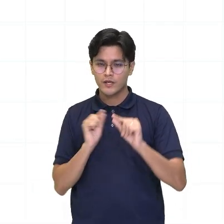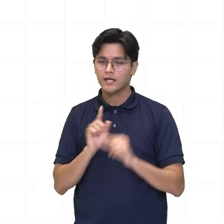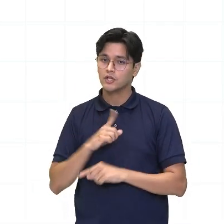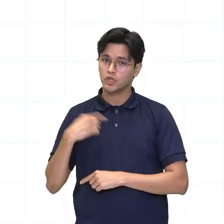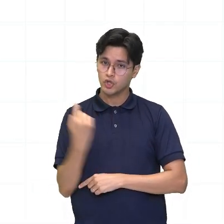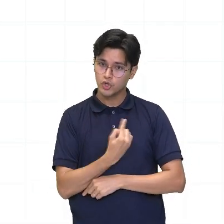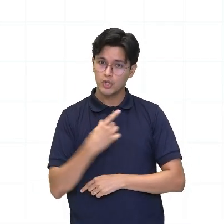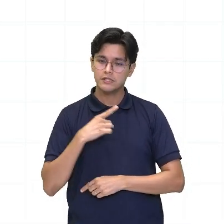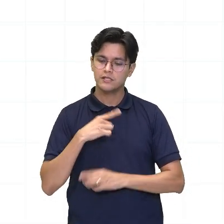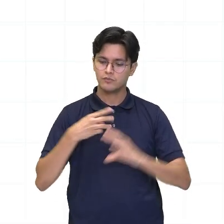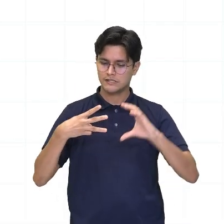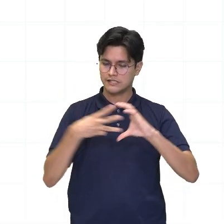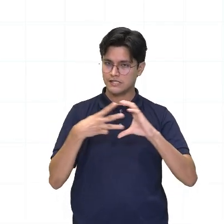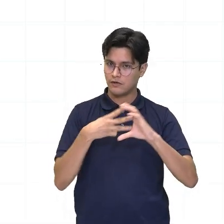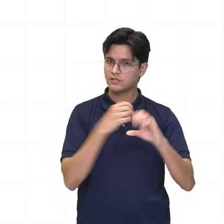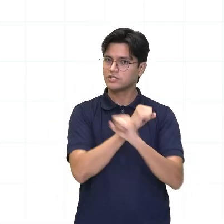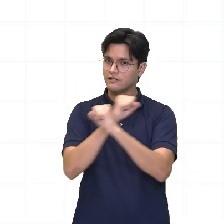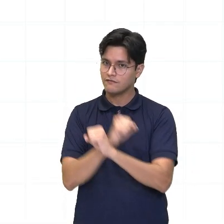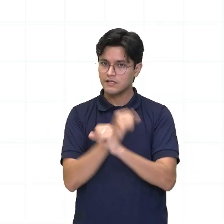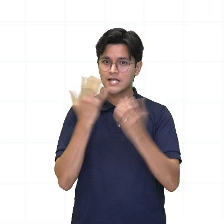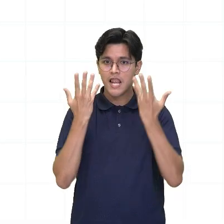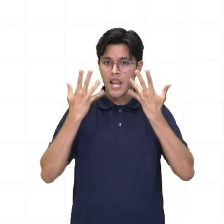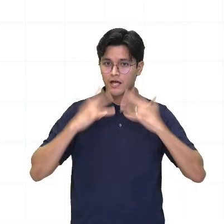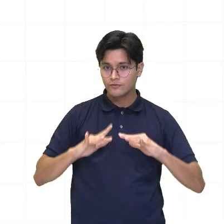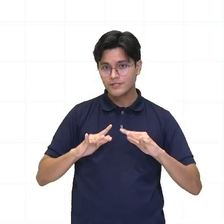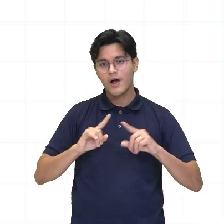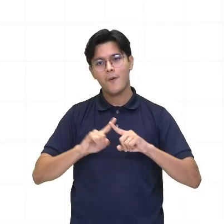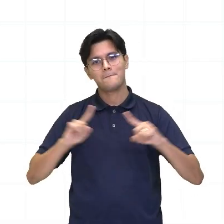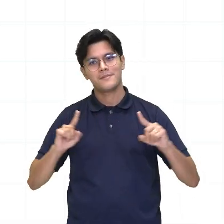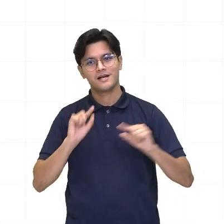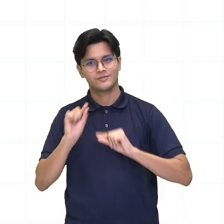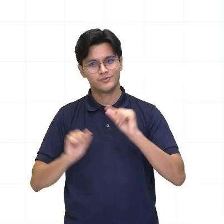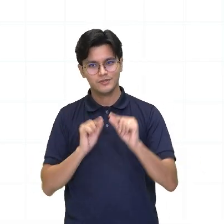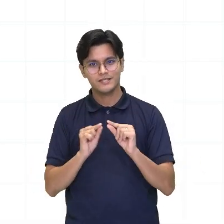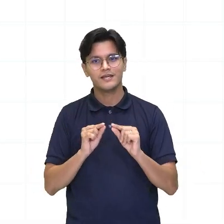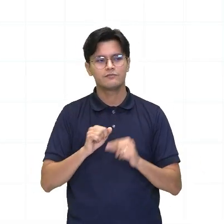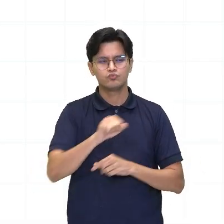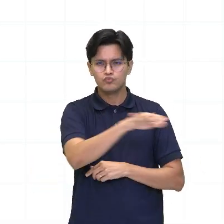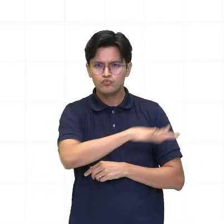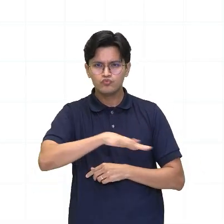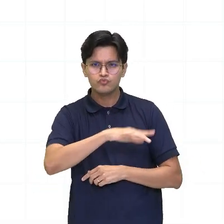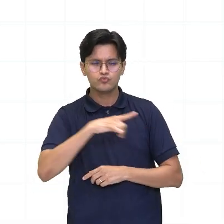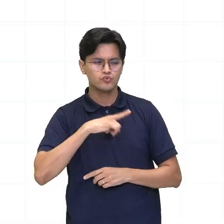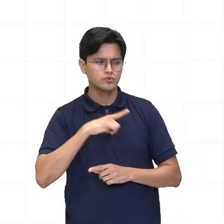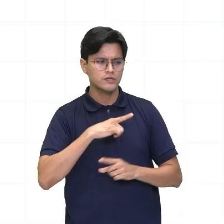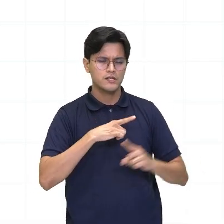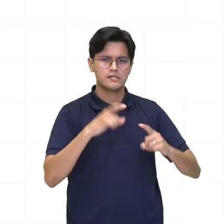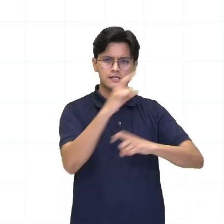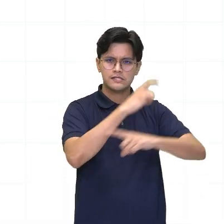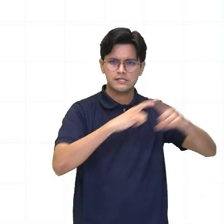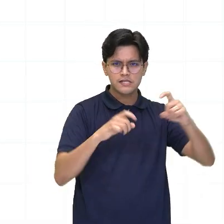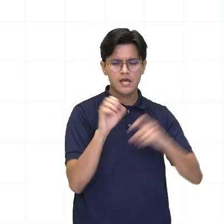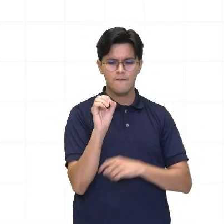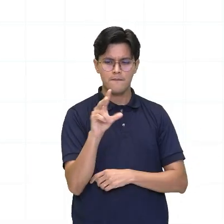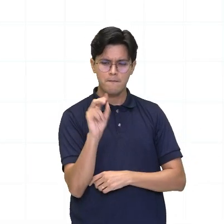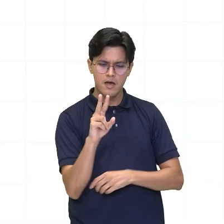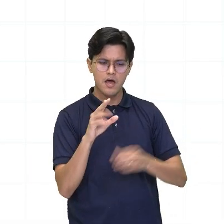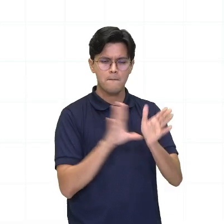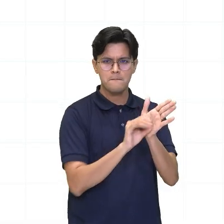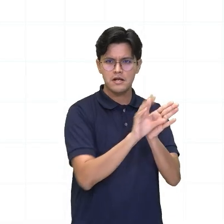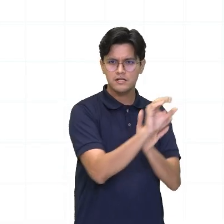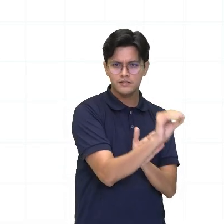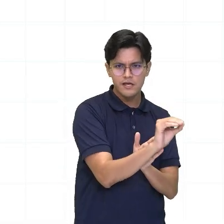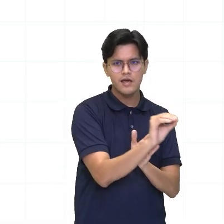micro-organismos que nós acabamos nos contaminando, né? Eles vão gerar uma reação no nosso organismo e muitas vezes esse